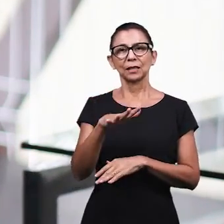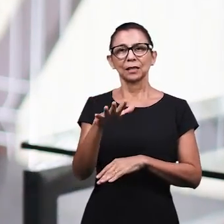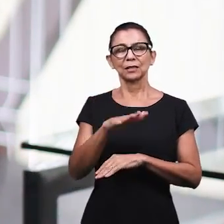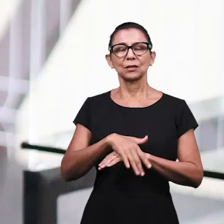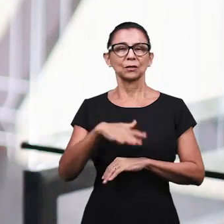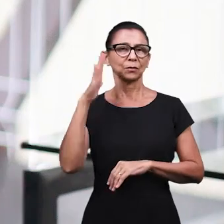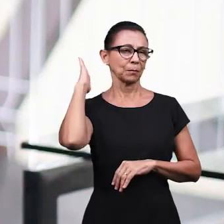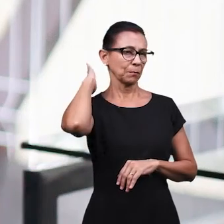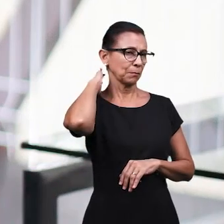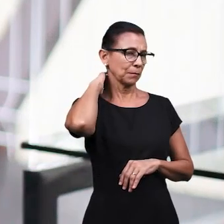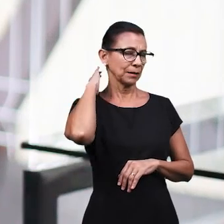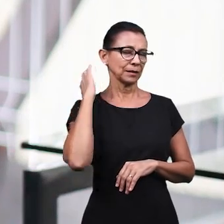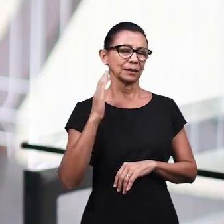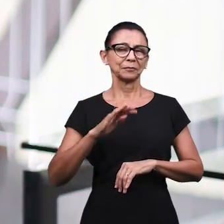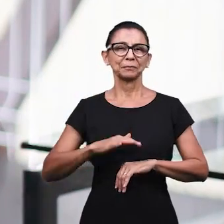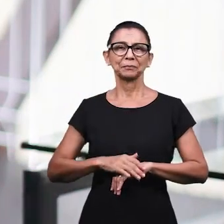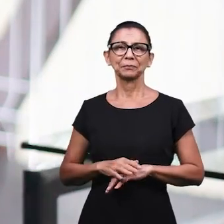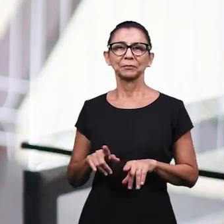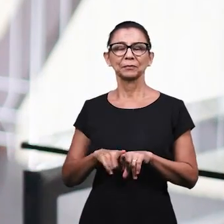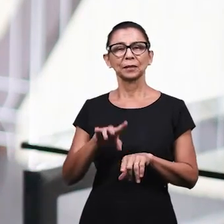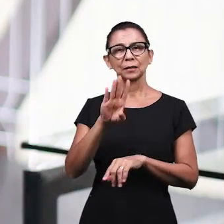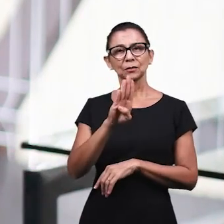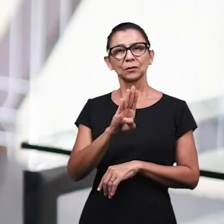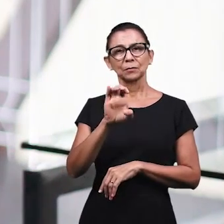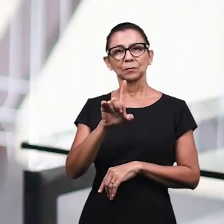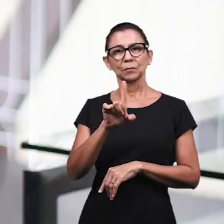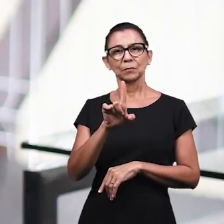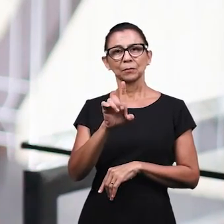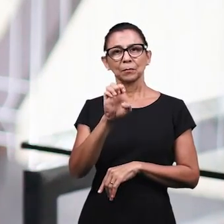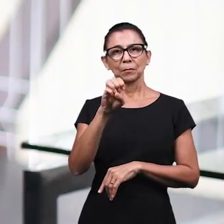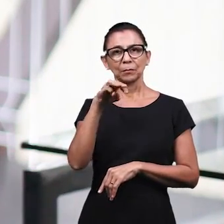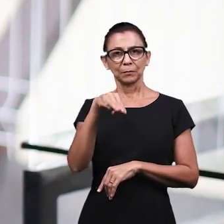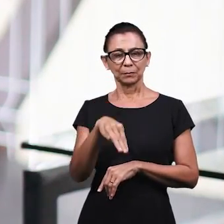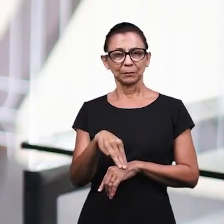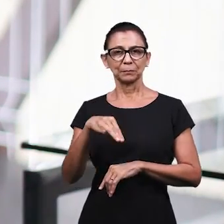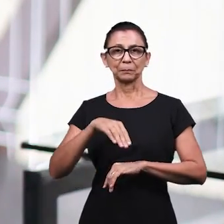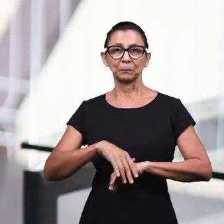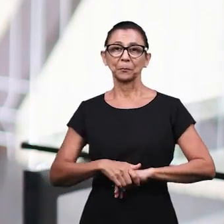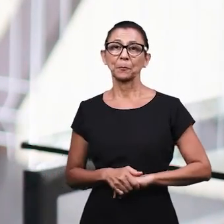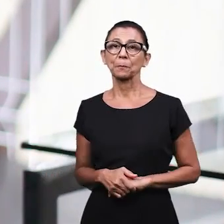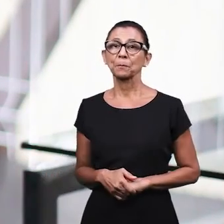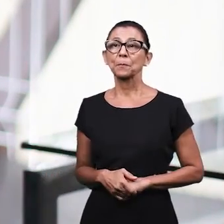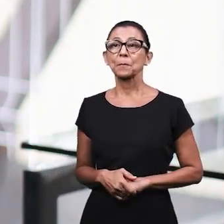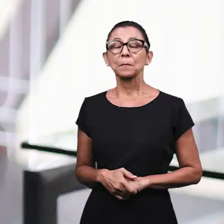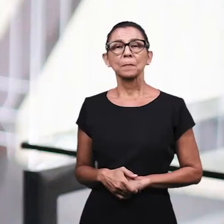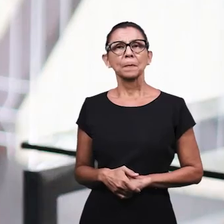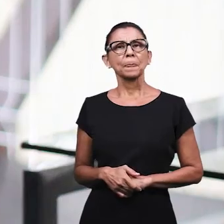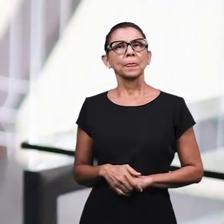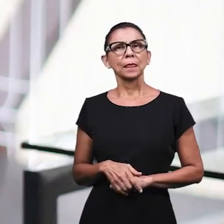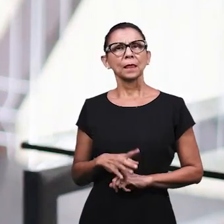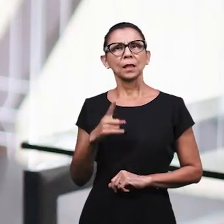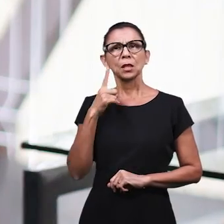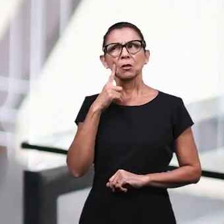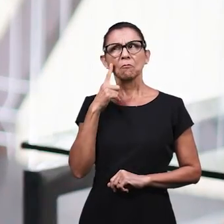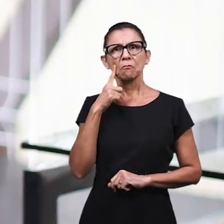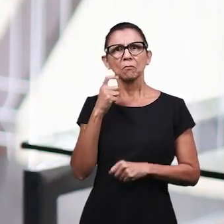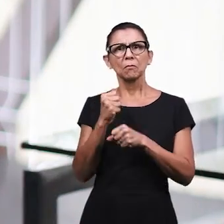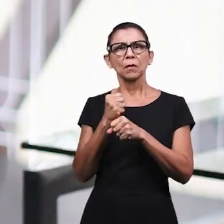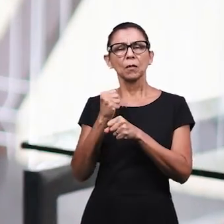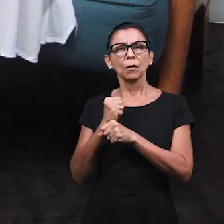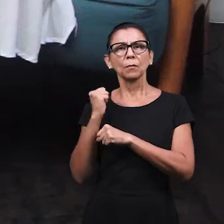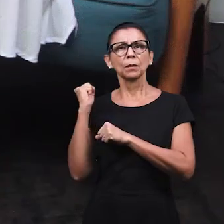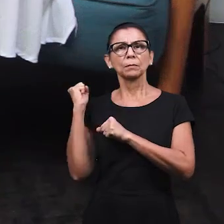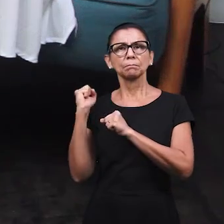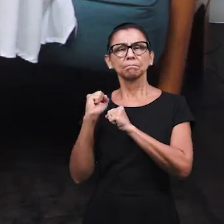E foi maravilhoso, mas a experiência maior para mim foi o crescimento da obra na minha